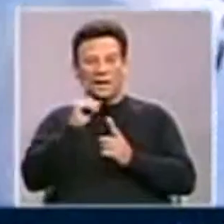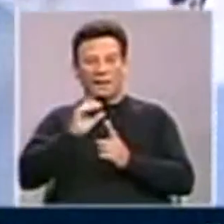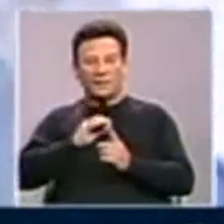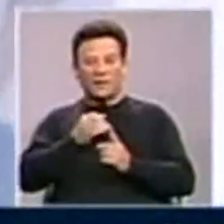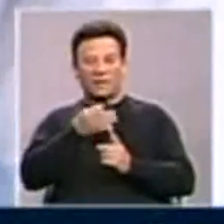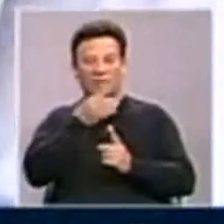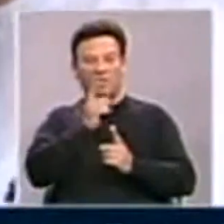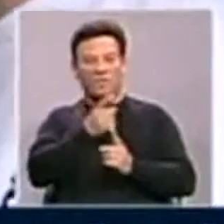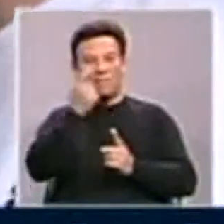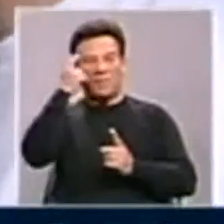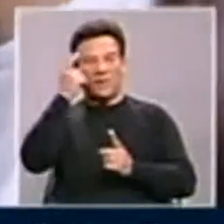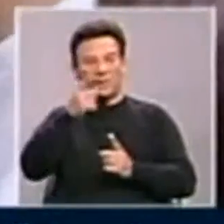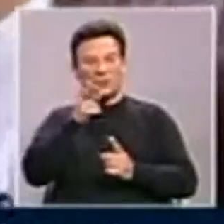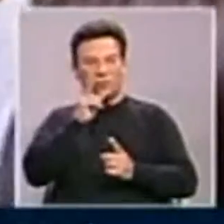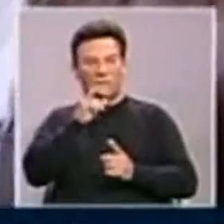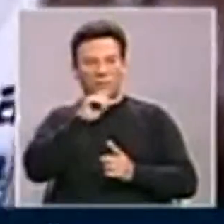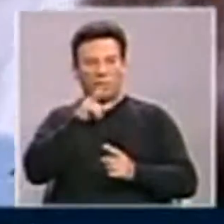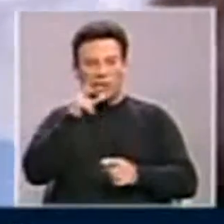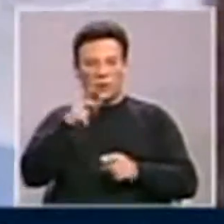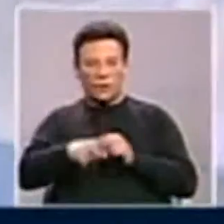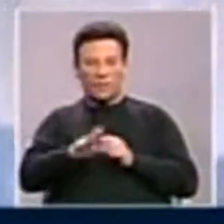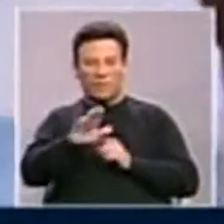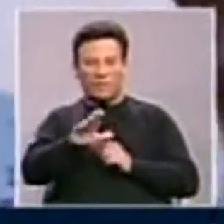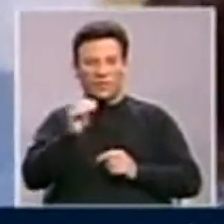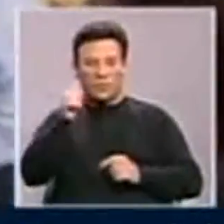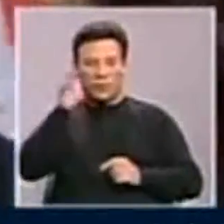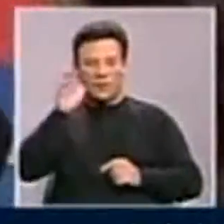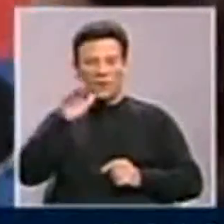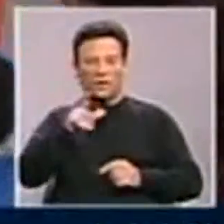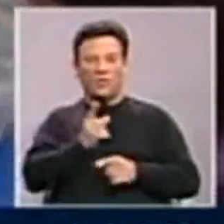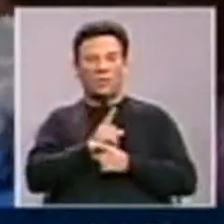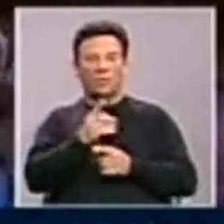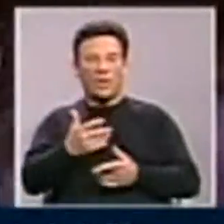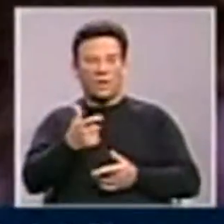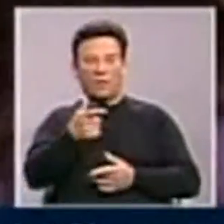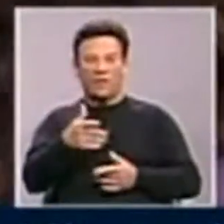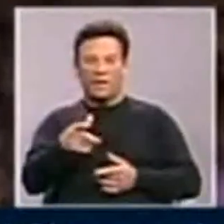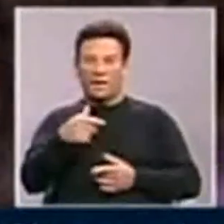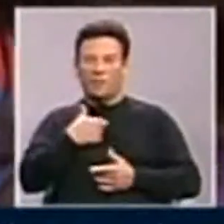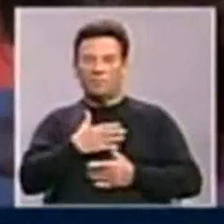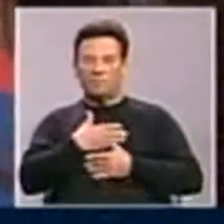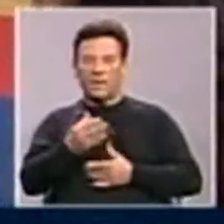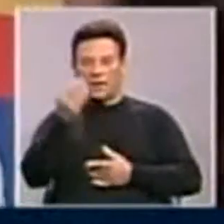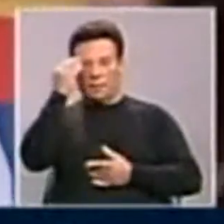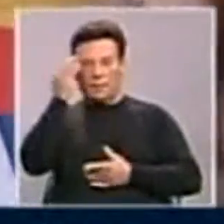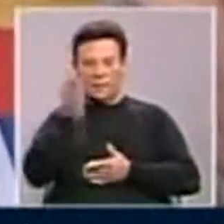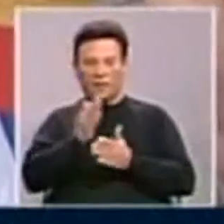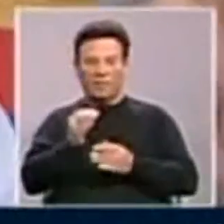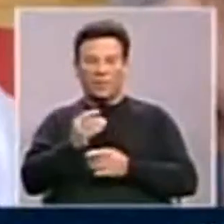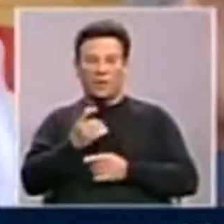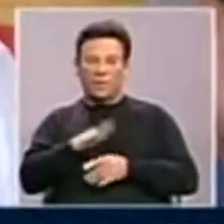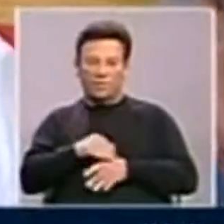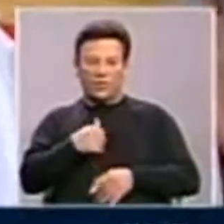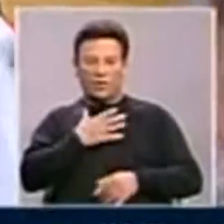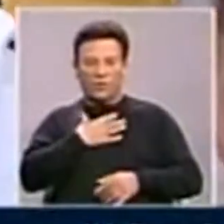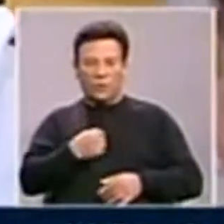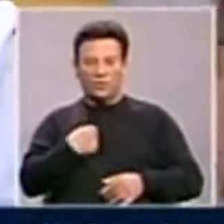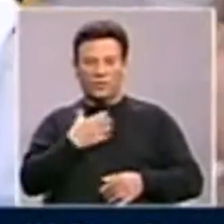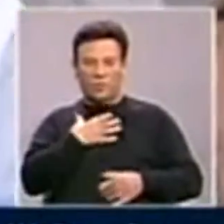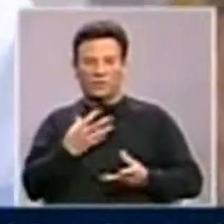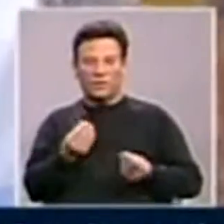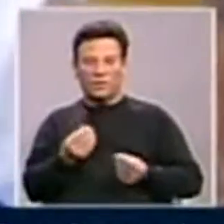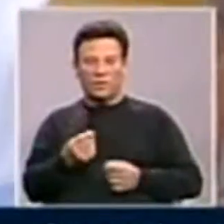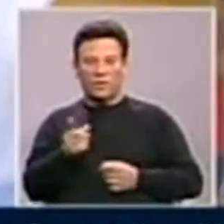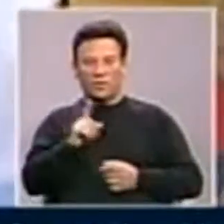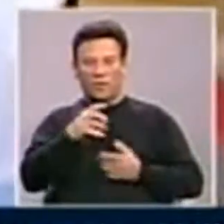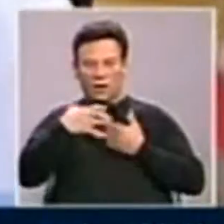a ver o que é que elas pensam. Posso interromper? Muito boa tarde. Porquê é que se pôs aqui agora nestas artes marciais? Porque gosto bastante.